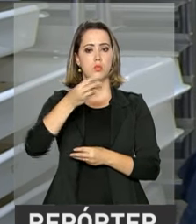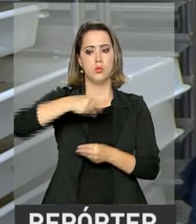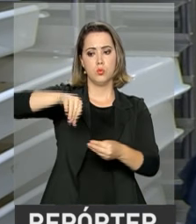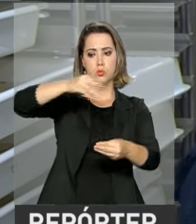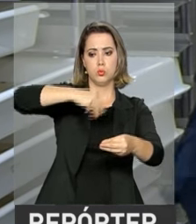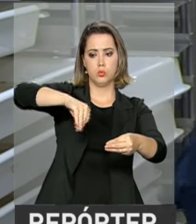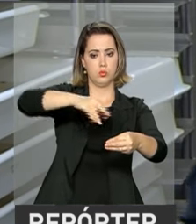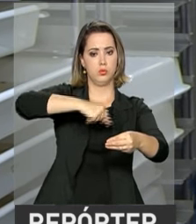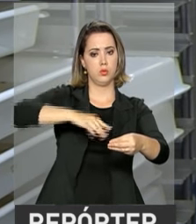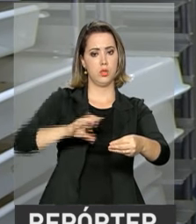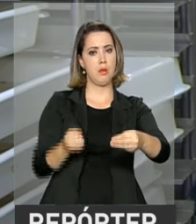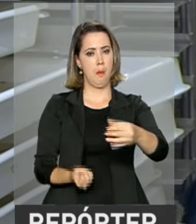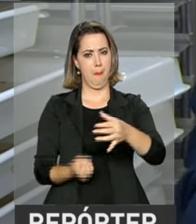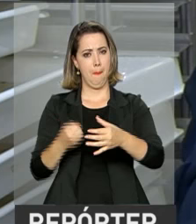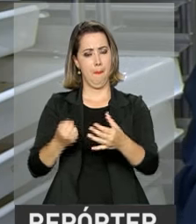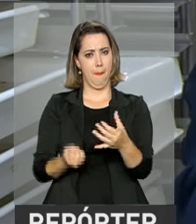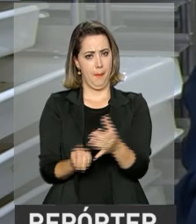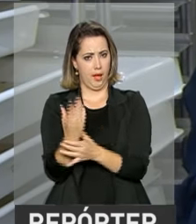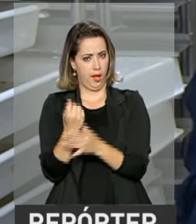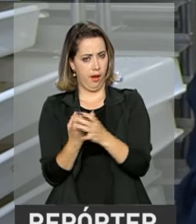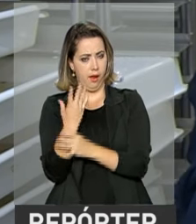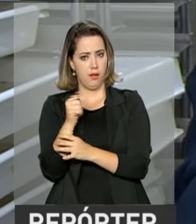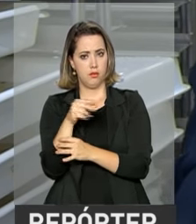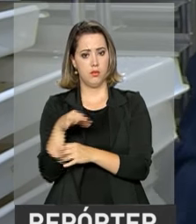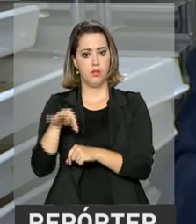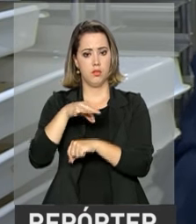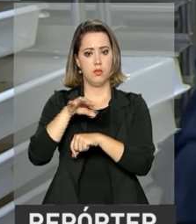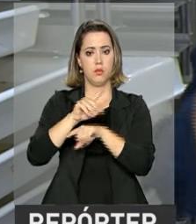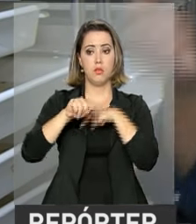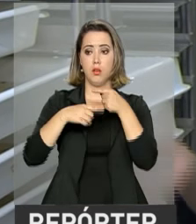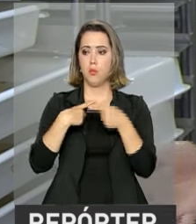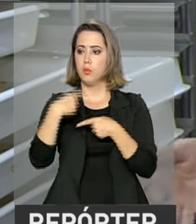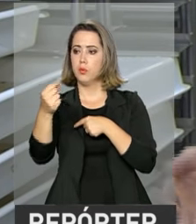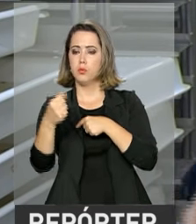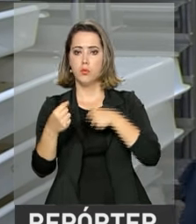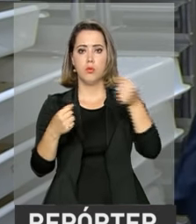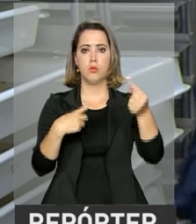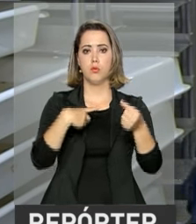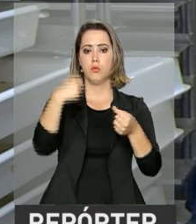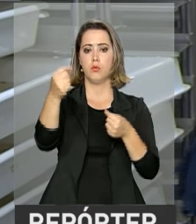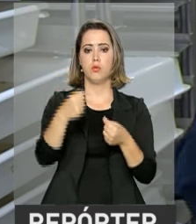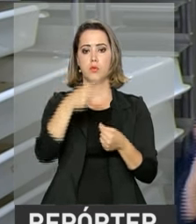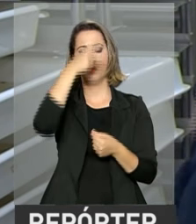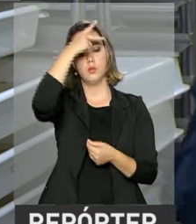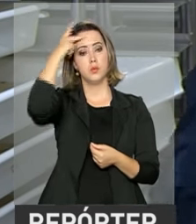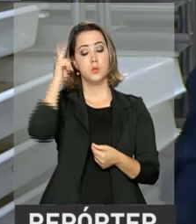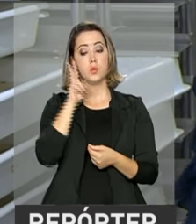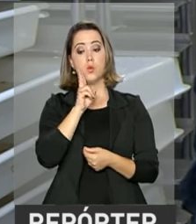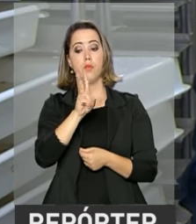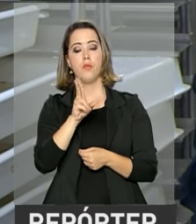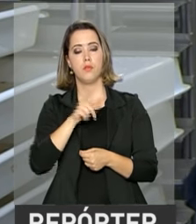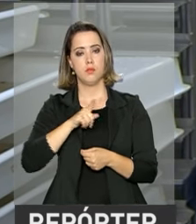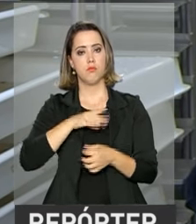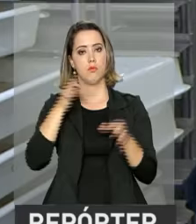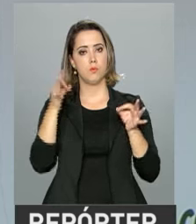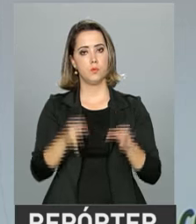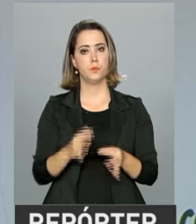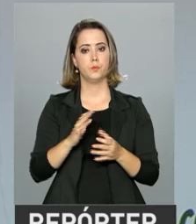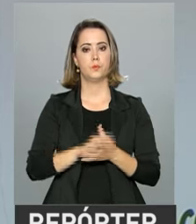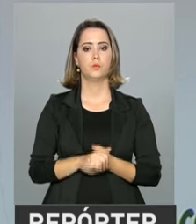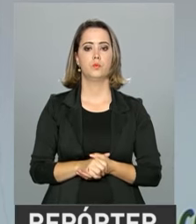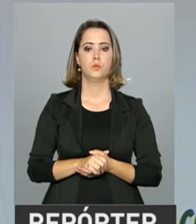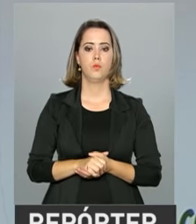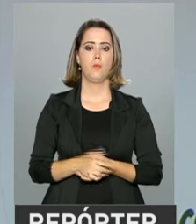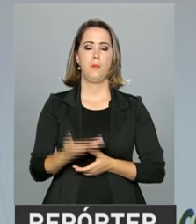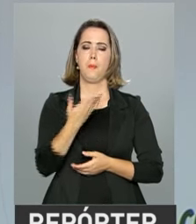as larvas. Depois os mosquitos vão sair por esses furinhos. E a cada 15 dias, um agente faz a manutenção do recipiente.